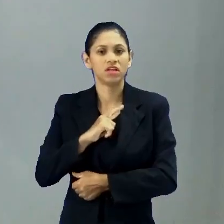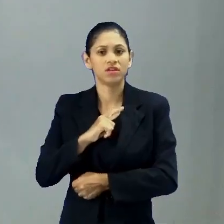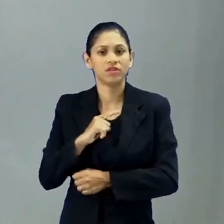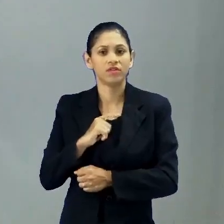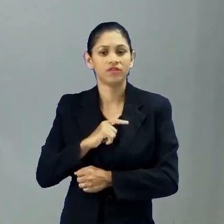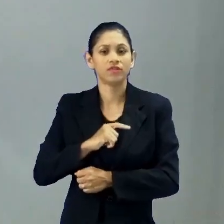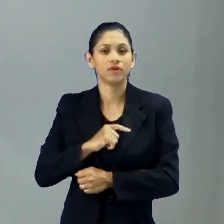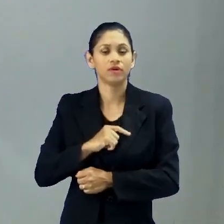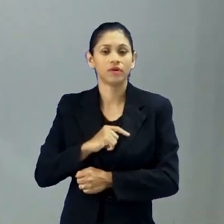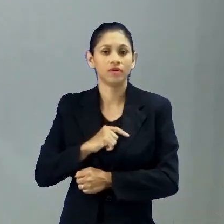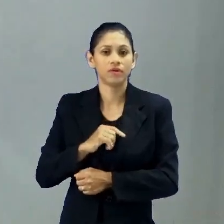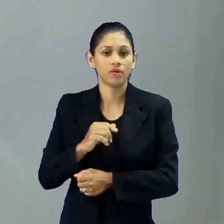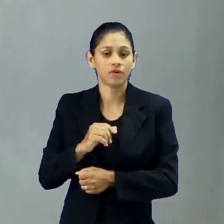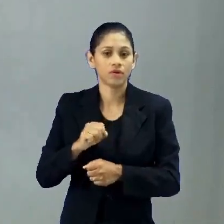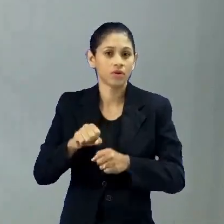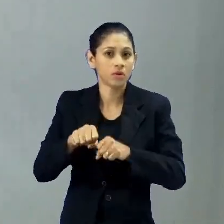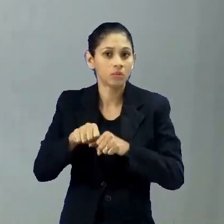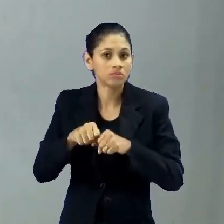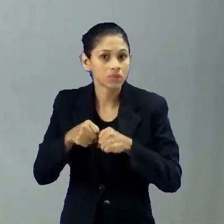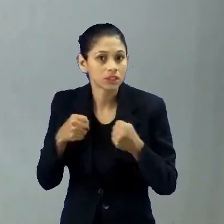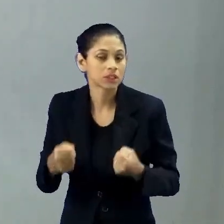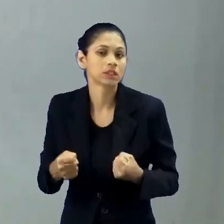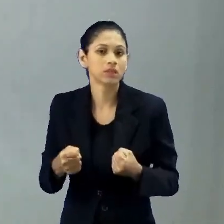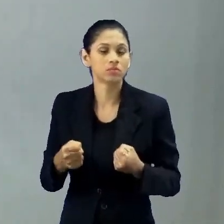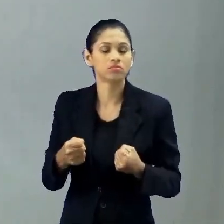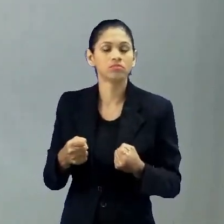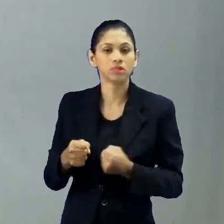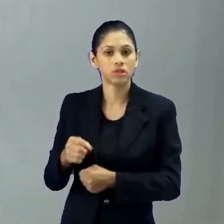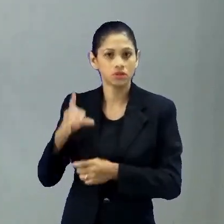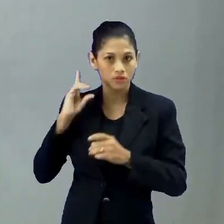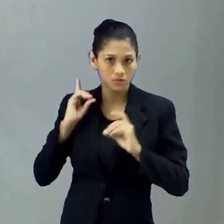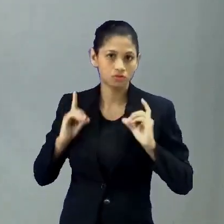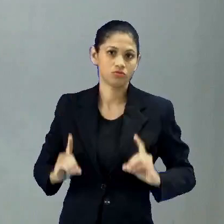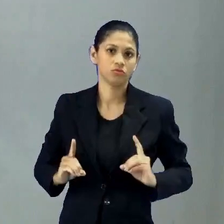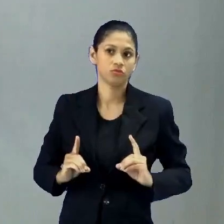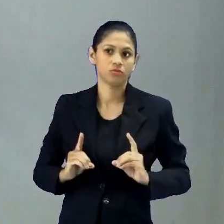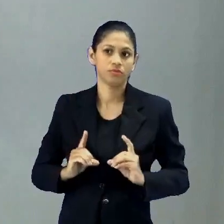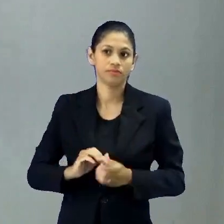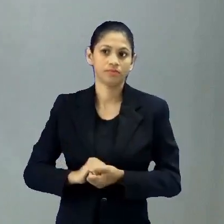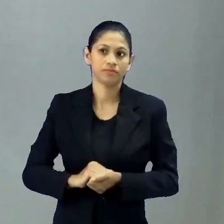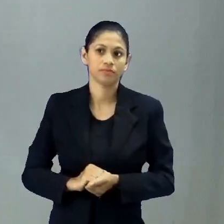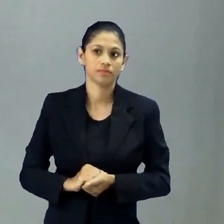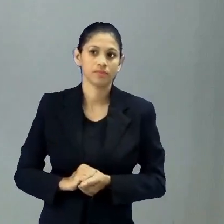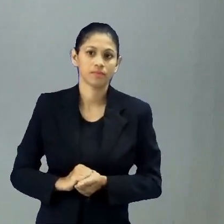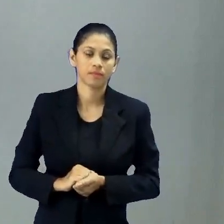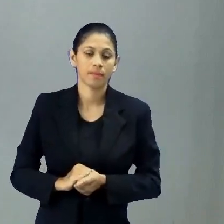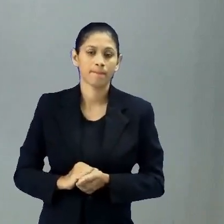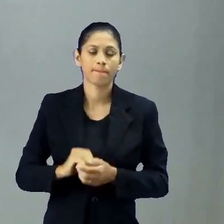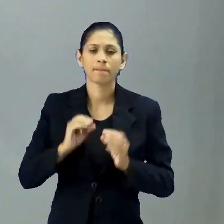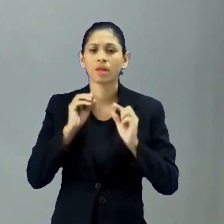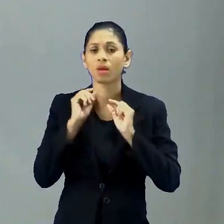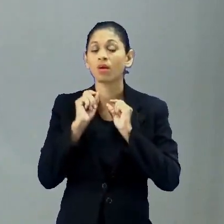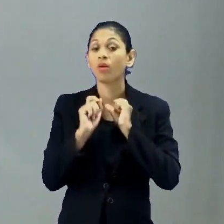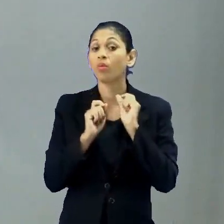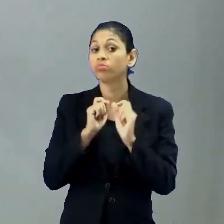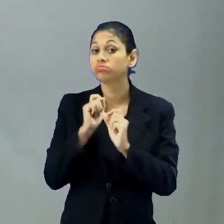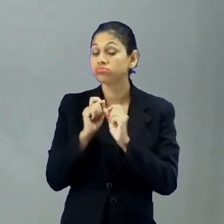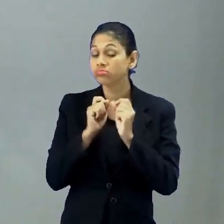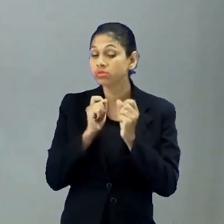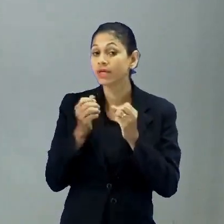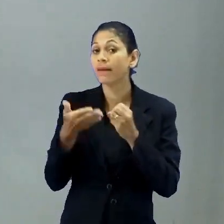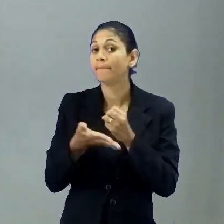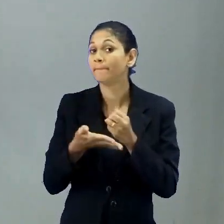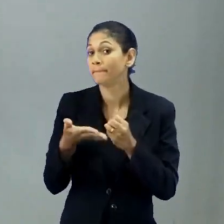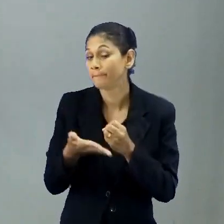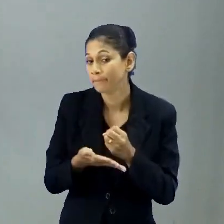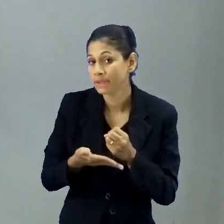de direitos. Em que a Declaração de Direitos Humanos ela leva em consideração? Justamente